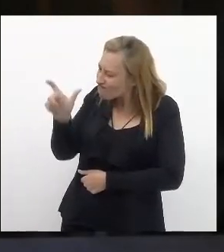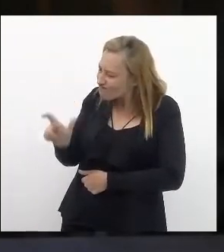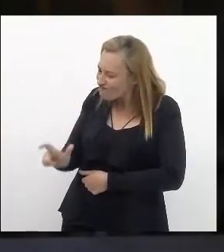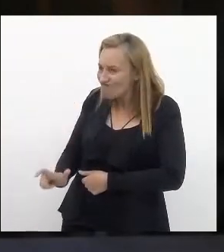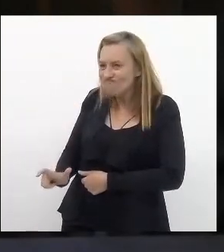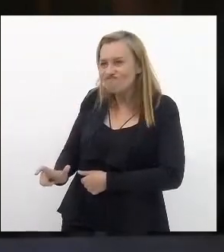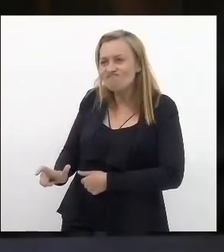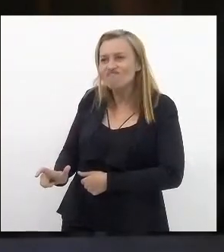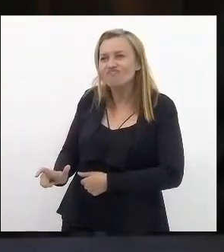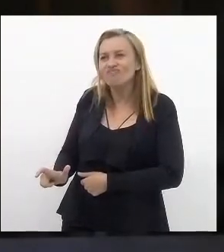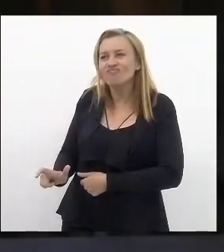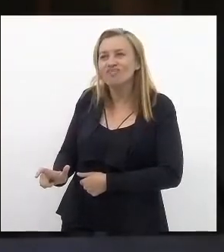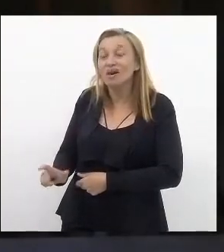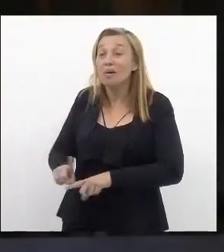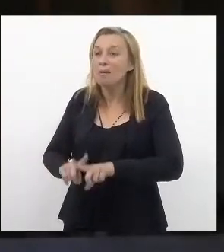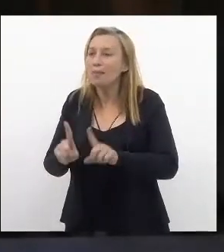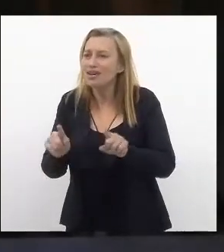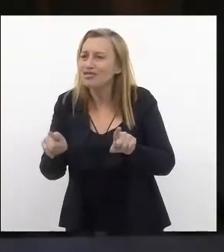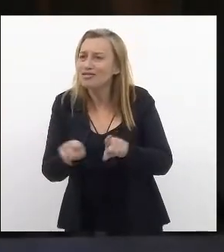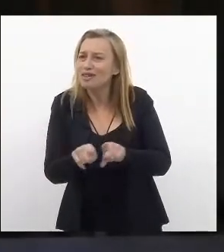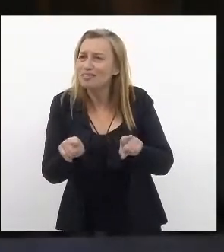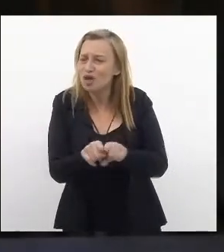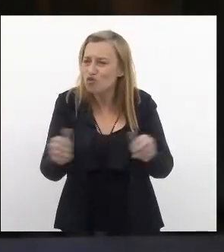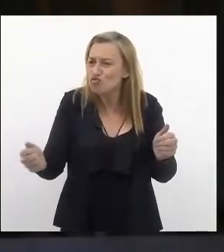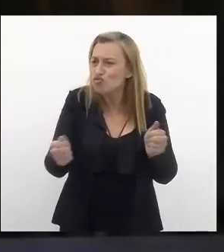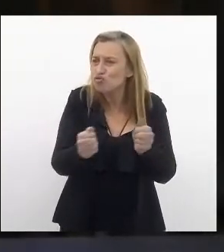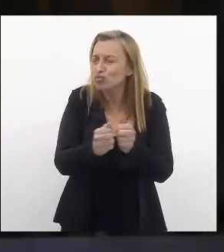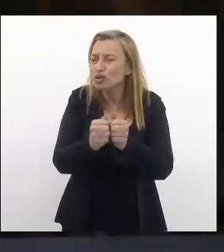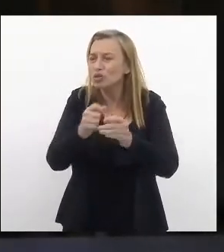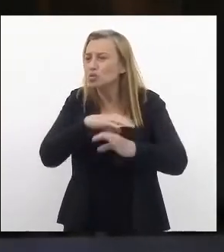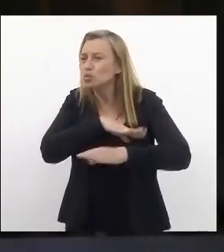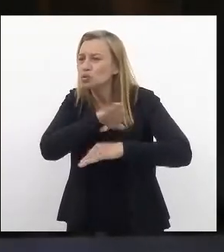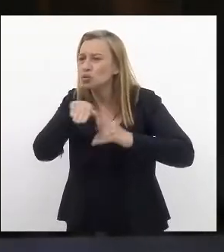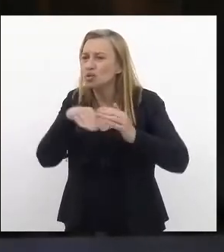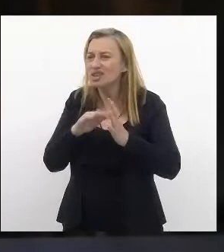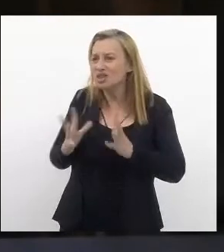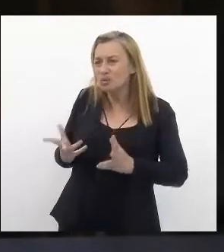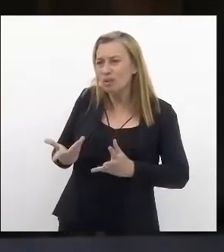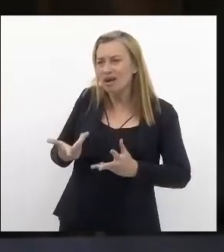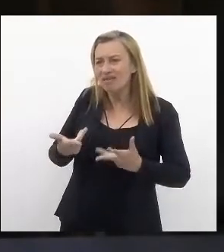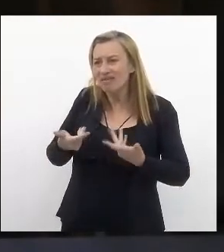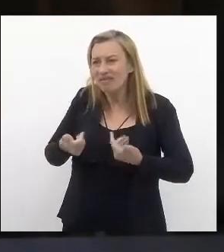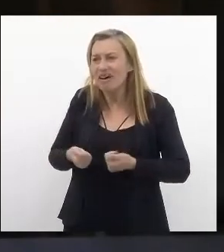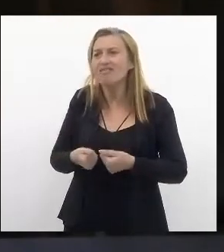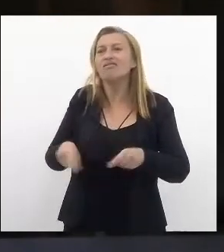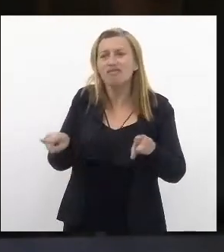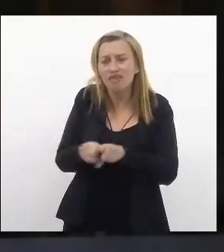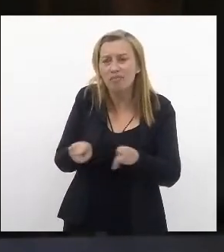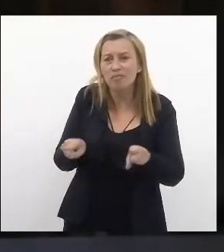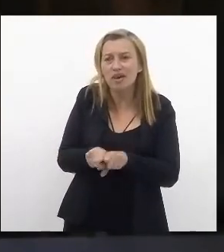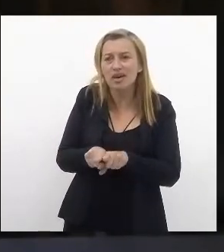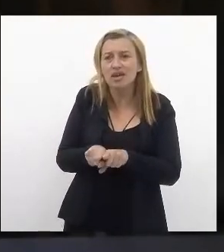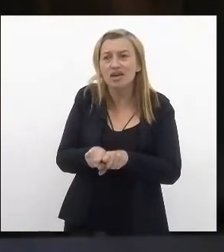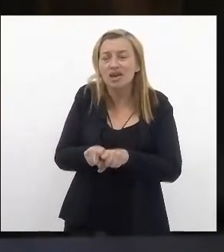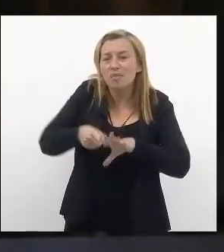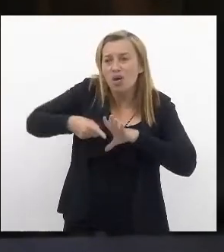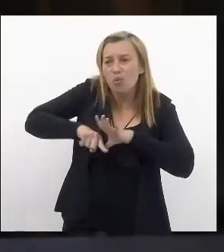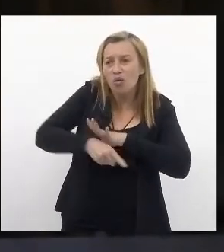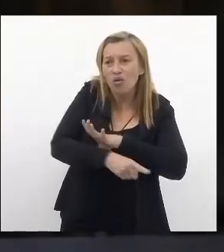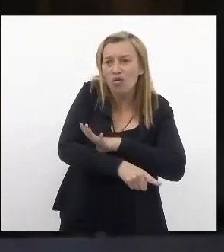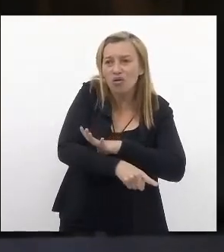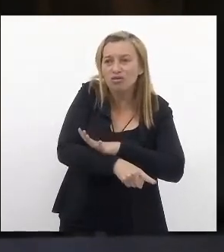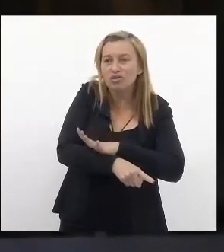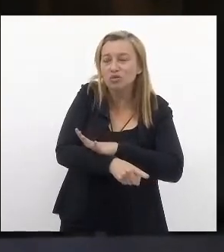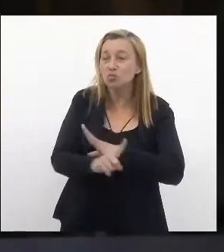tem, mas também, juntando a esses elementos, nos encantam também pela profundidade do